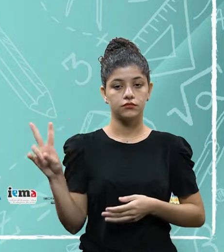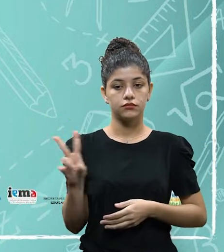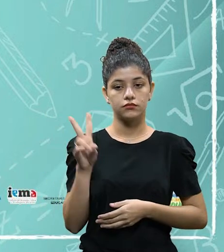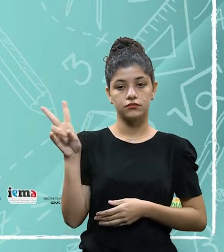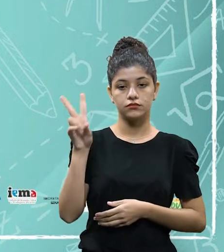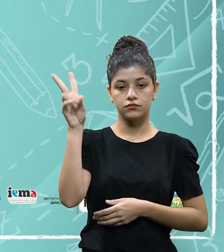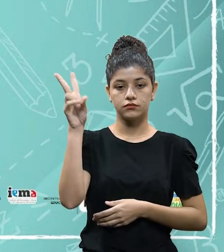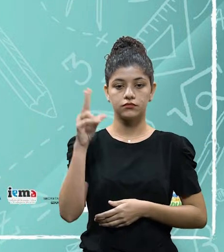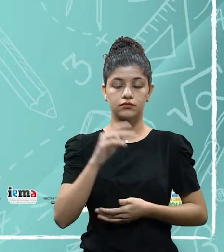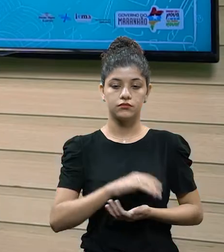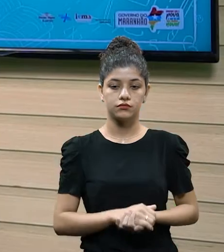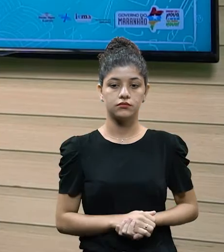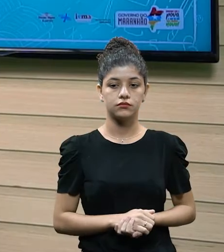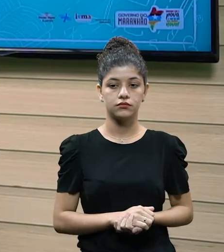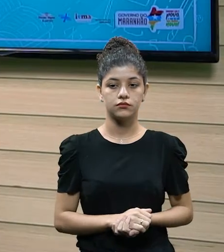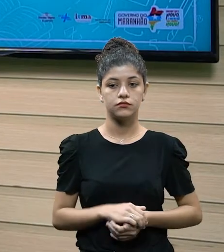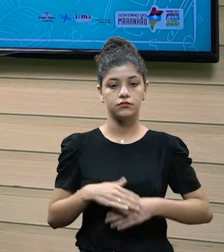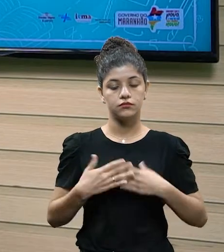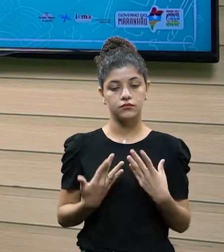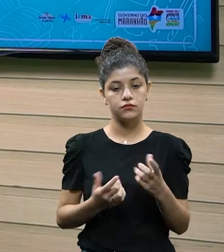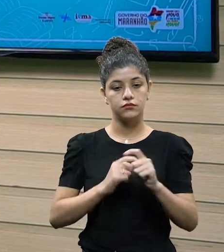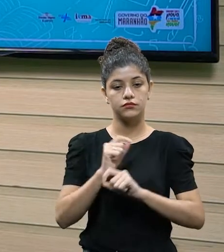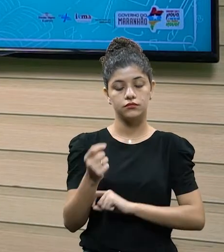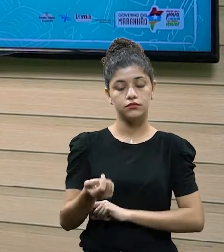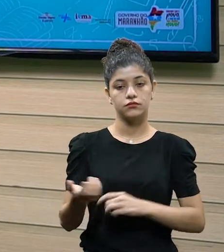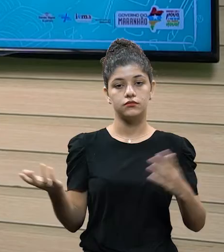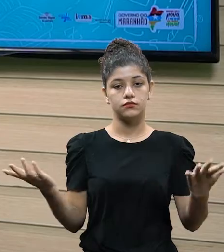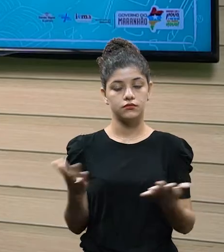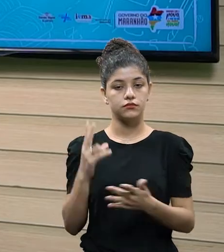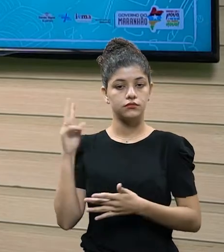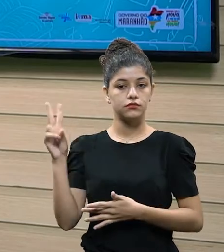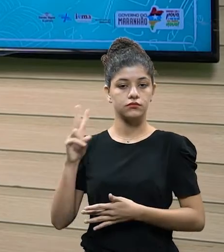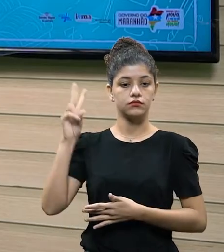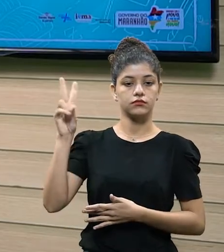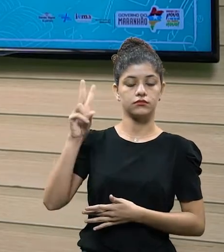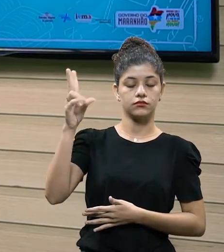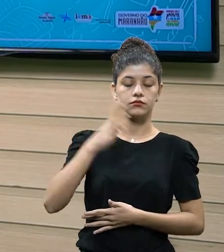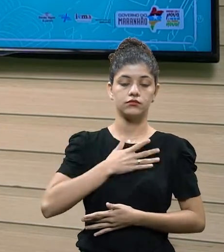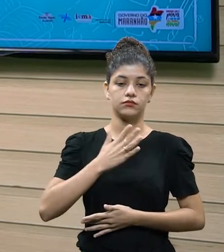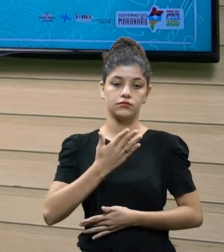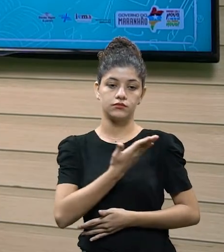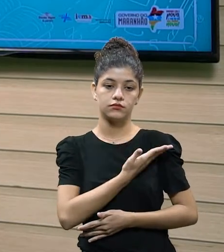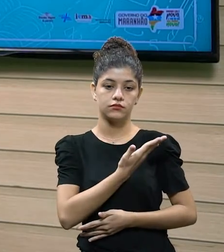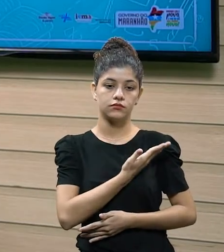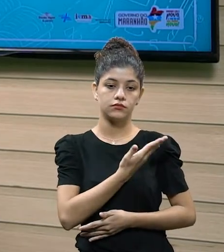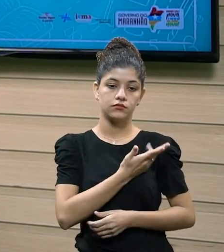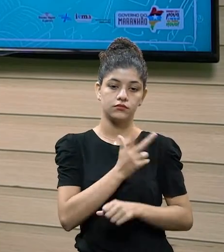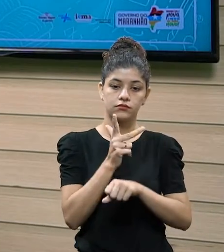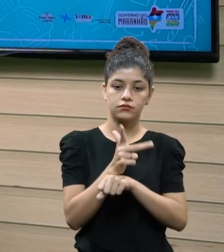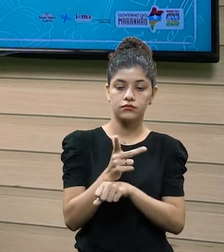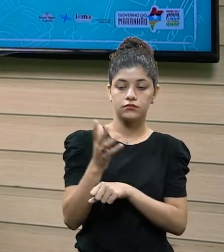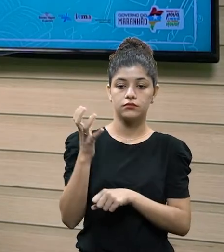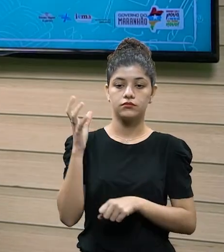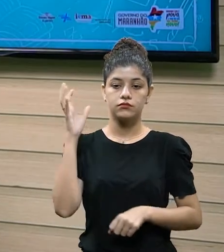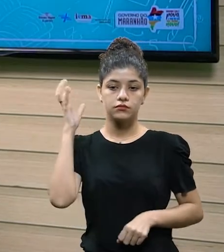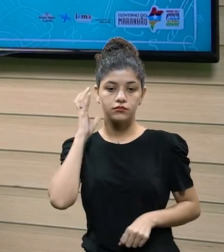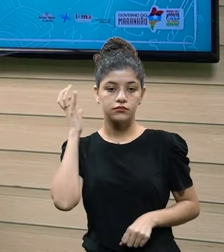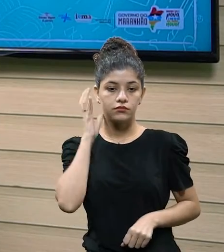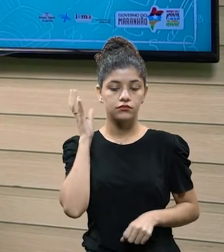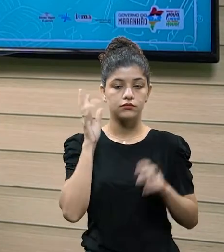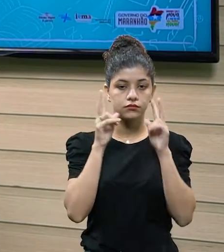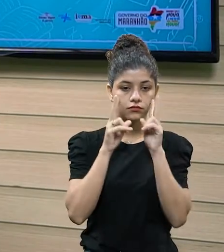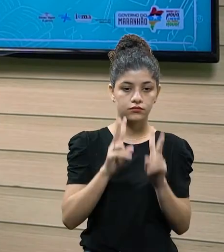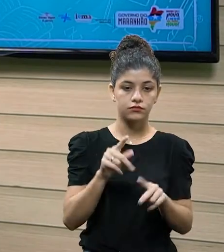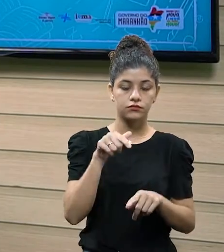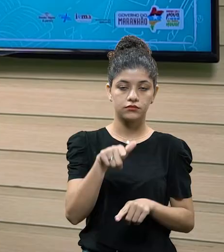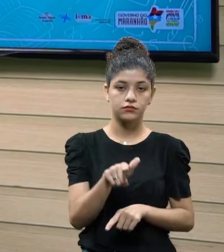de valores das empresas, né? Então eu vou dar valor, o meu amigo aqui, técnico em áudio e vídeo, ele vai dar valor nesse